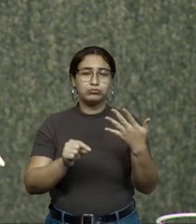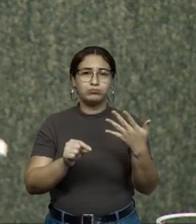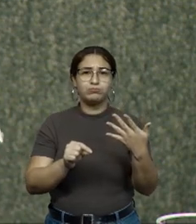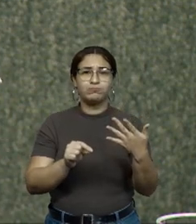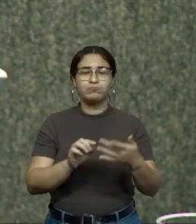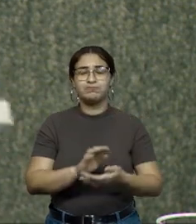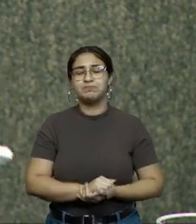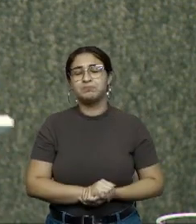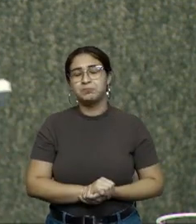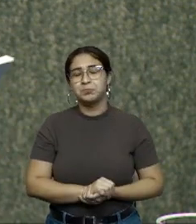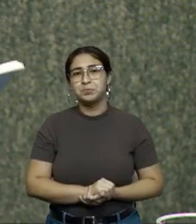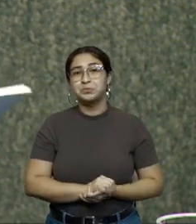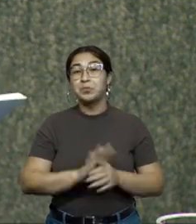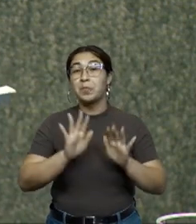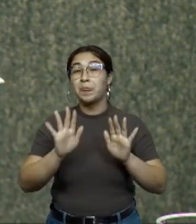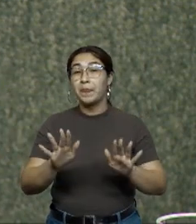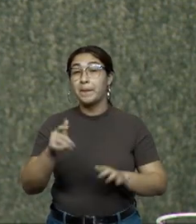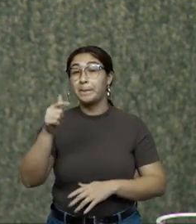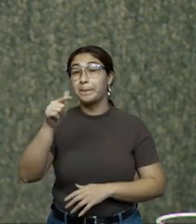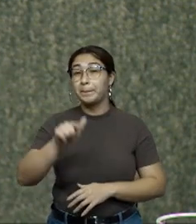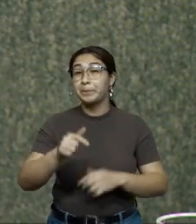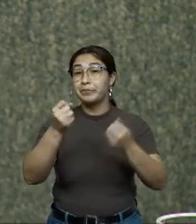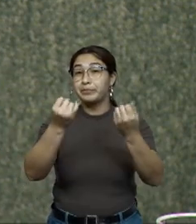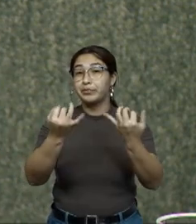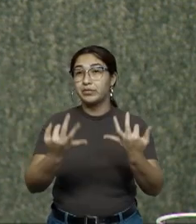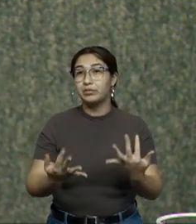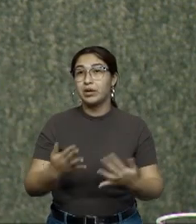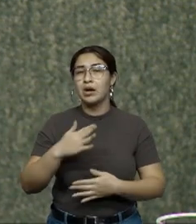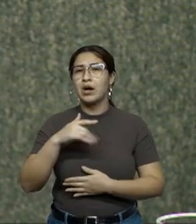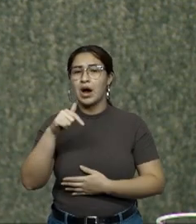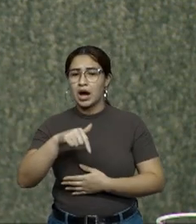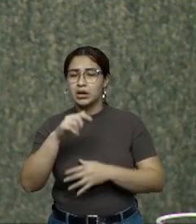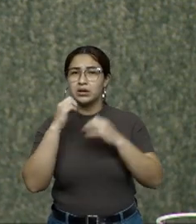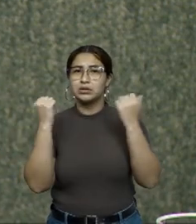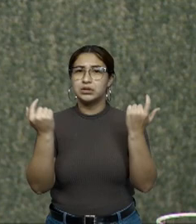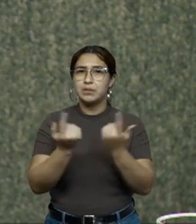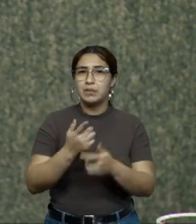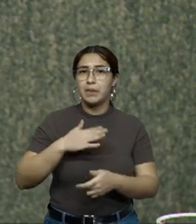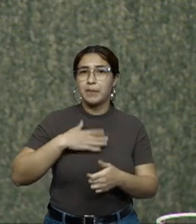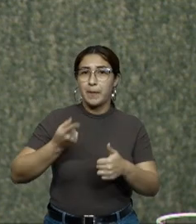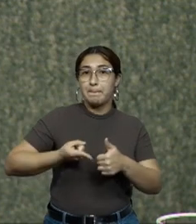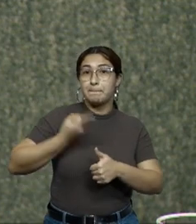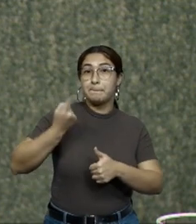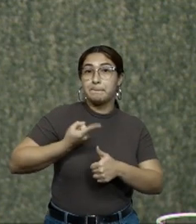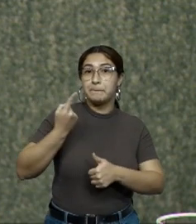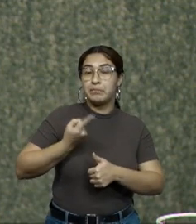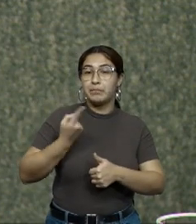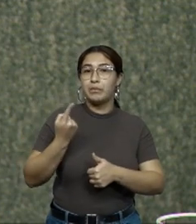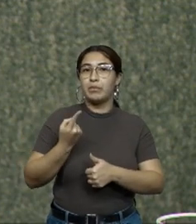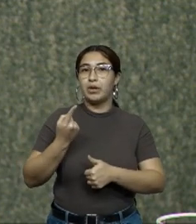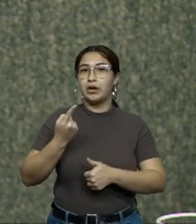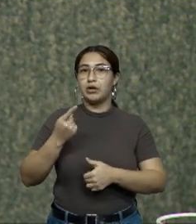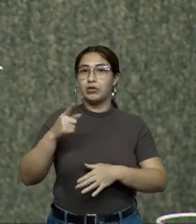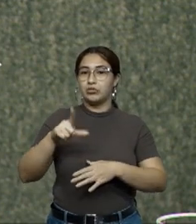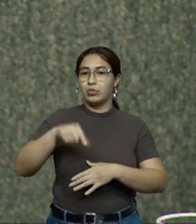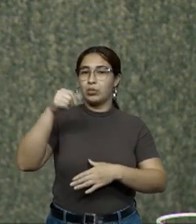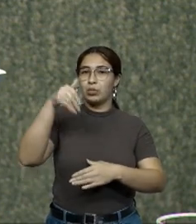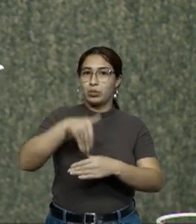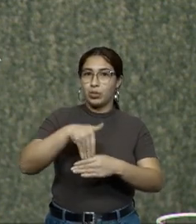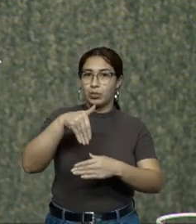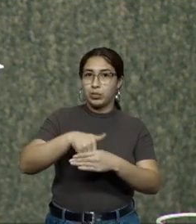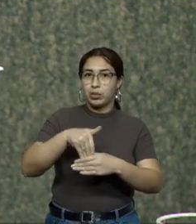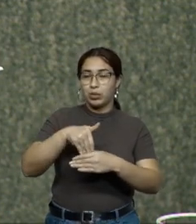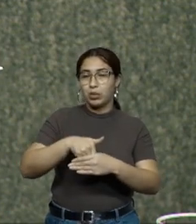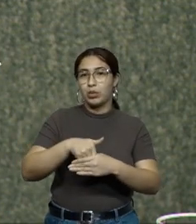mas eu quero destacar algo que para mim aqui na Assembleia desde o meu primeiro mandato tem sido uma